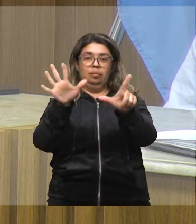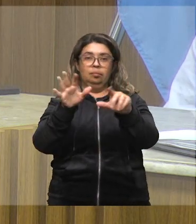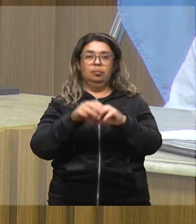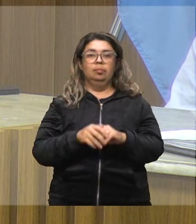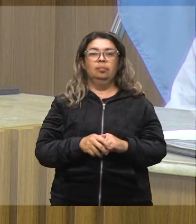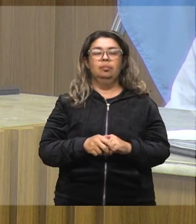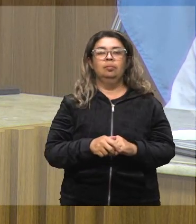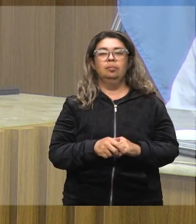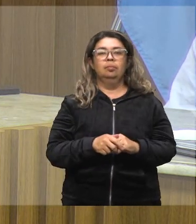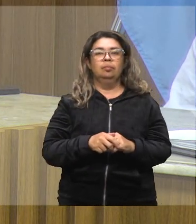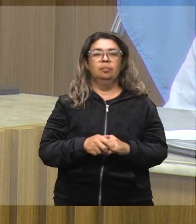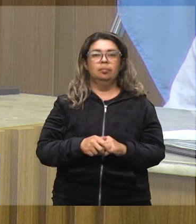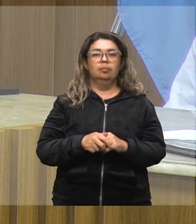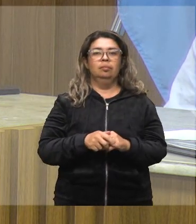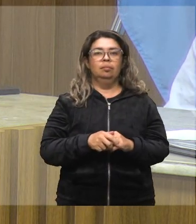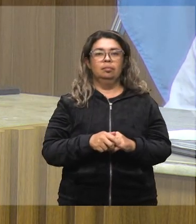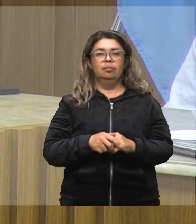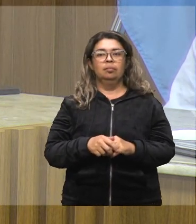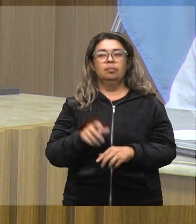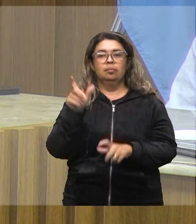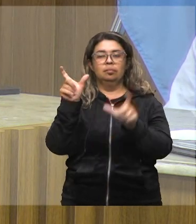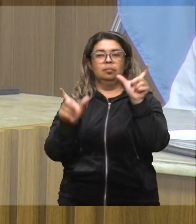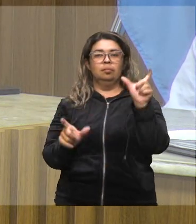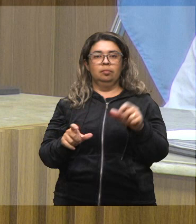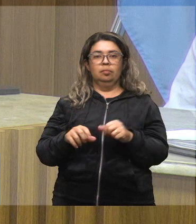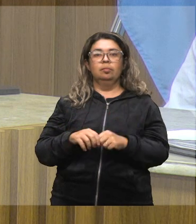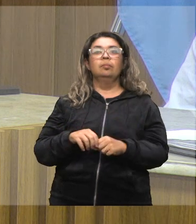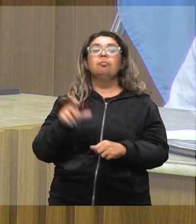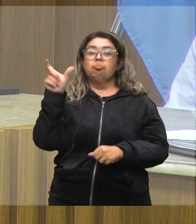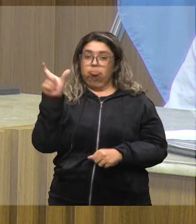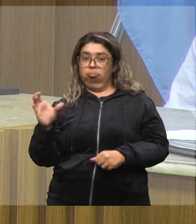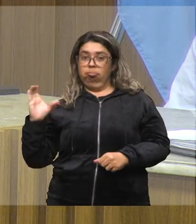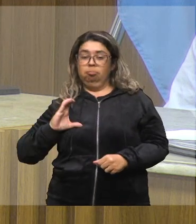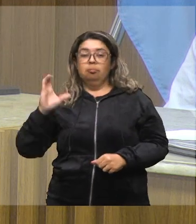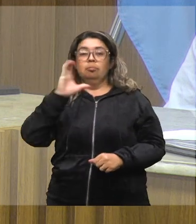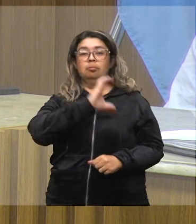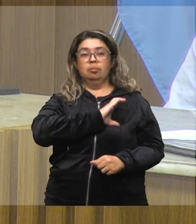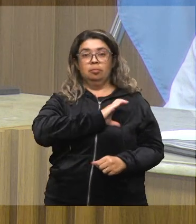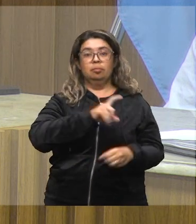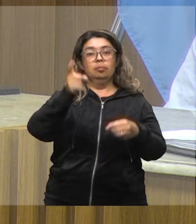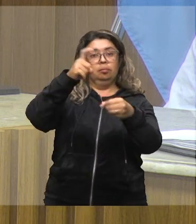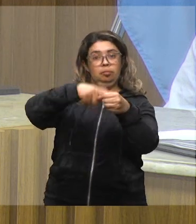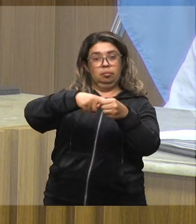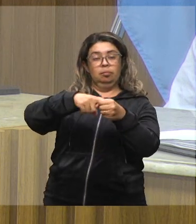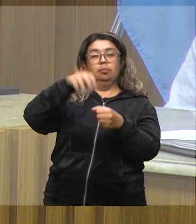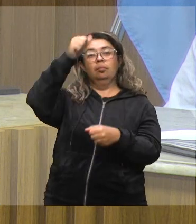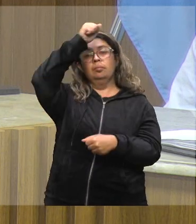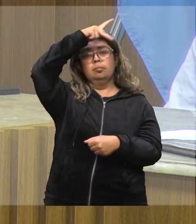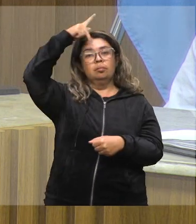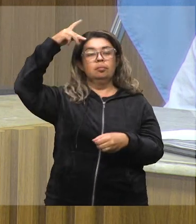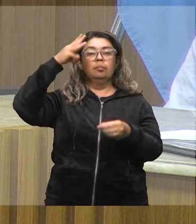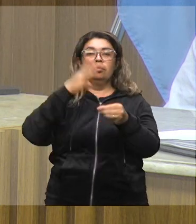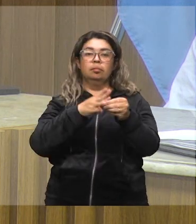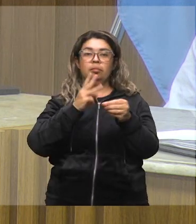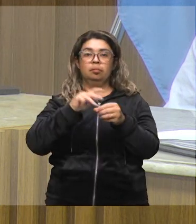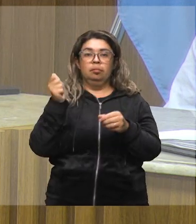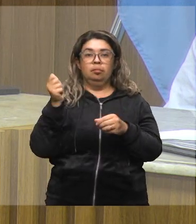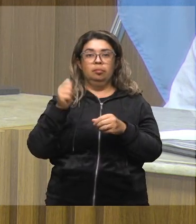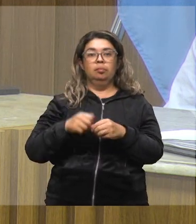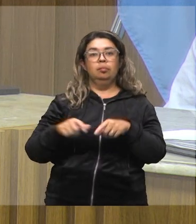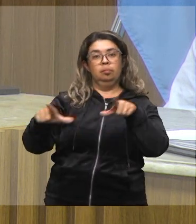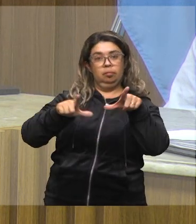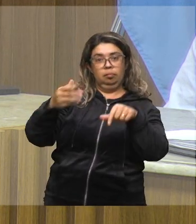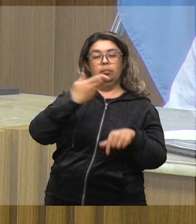de todos os ocupantes de cargos comissionado, vinculado à Prefeitura Municipal de Assis, às funções